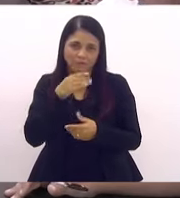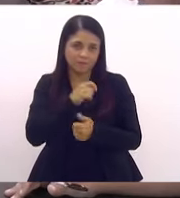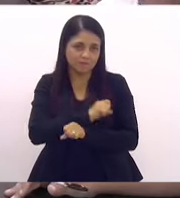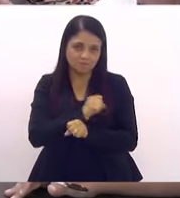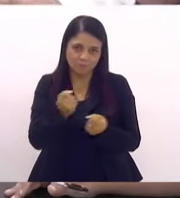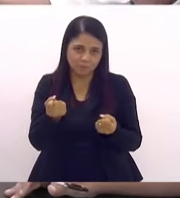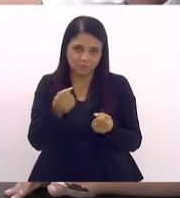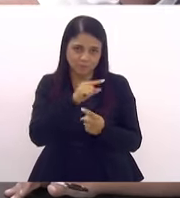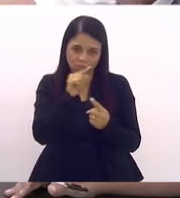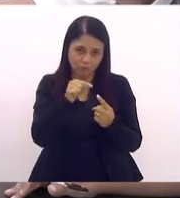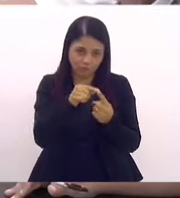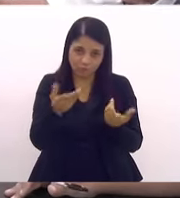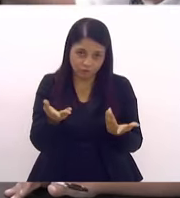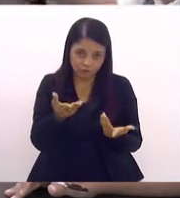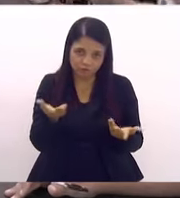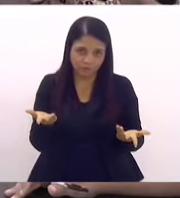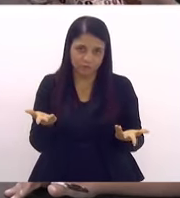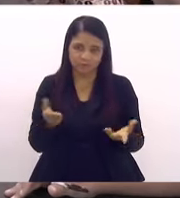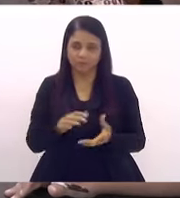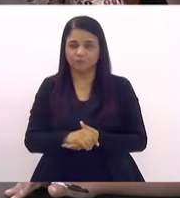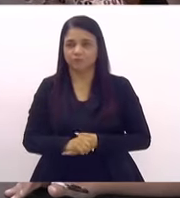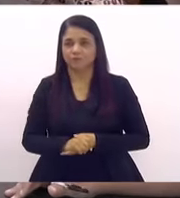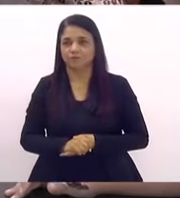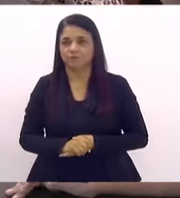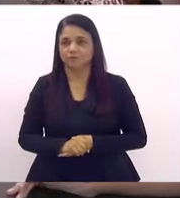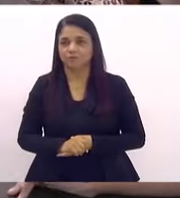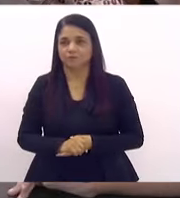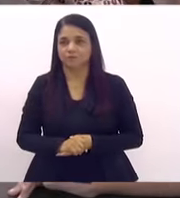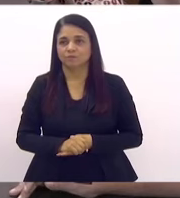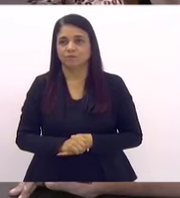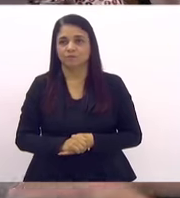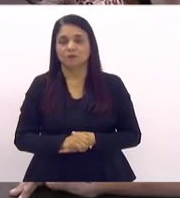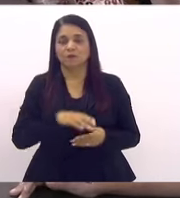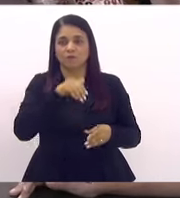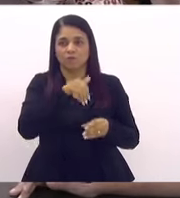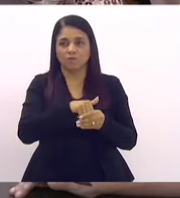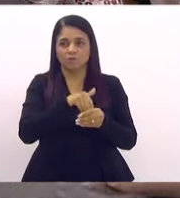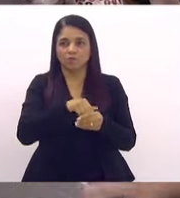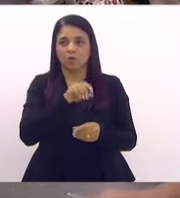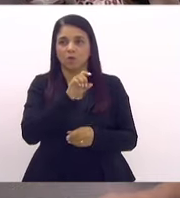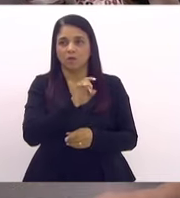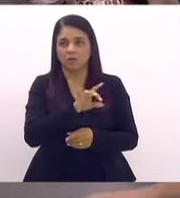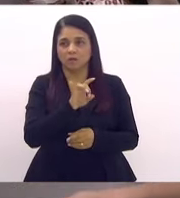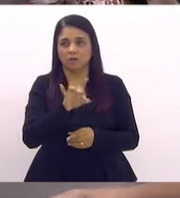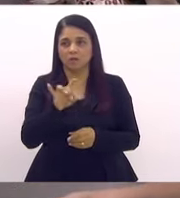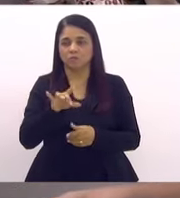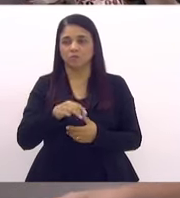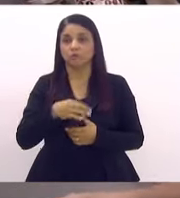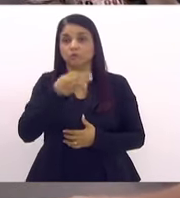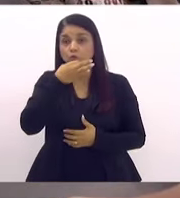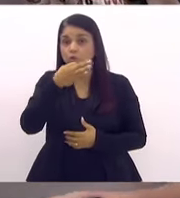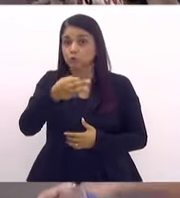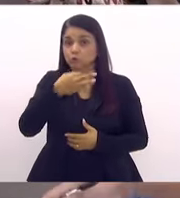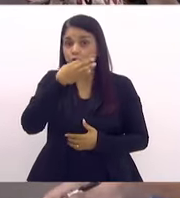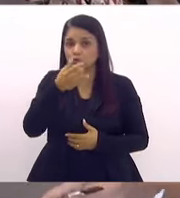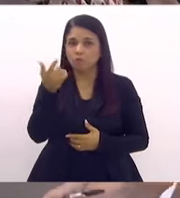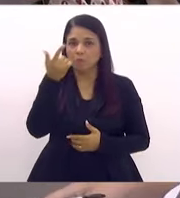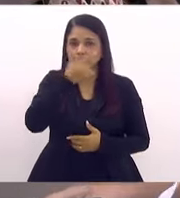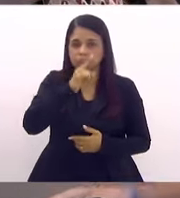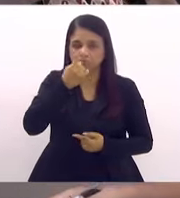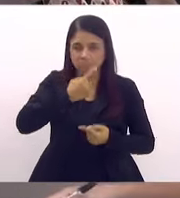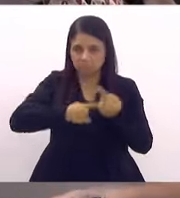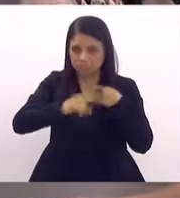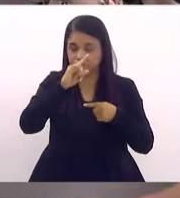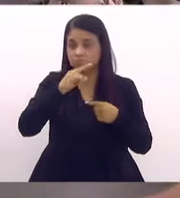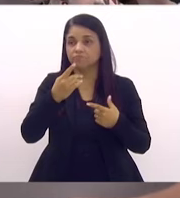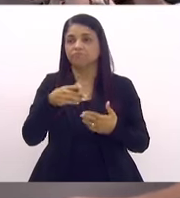e objetiva, mas... Teremos uma sugestão, que votar um a um. Uma sugestão para tentar vencer isso, presidente